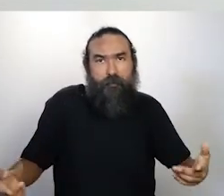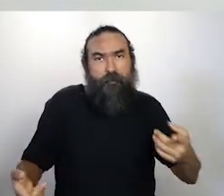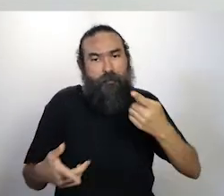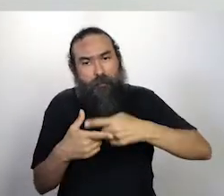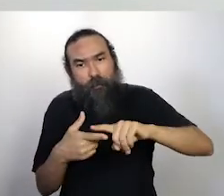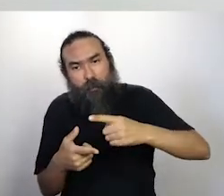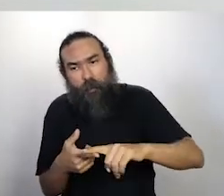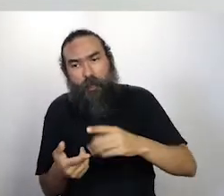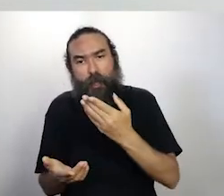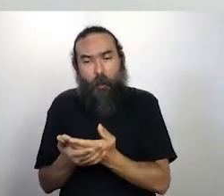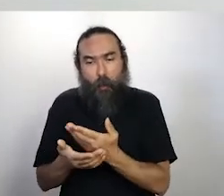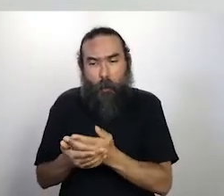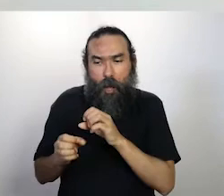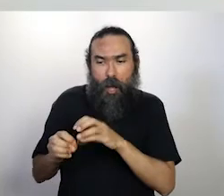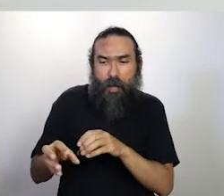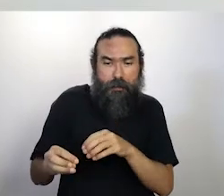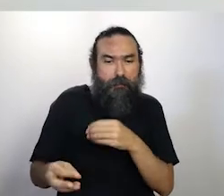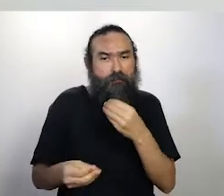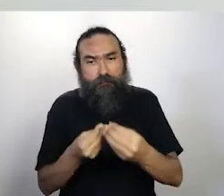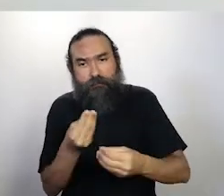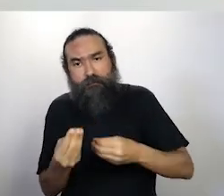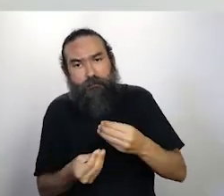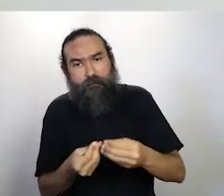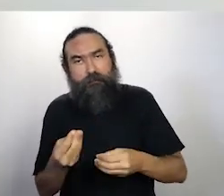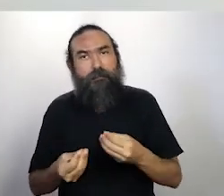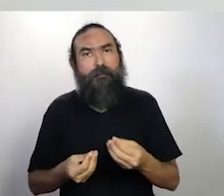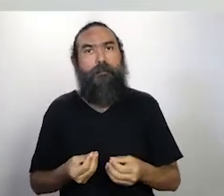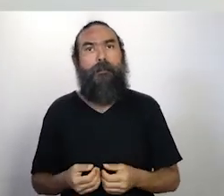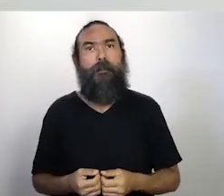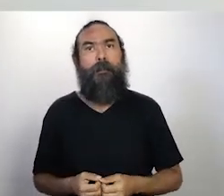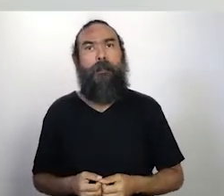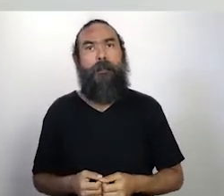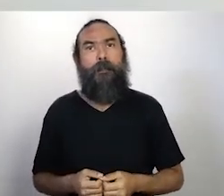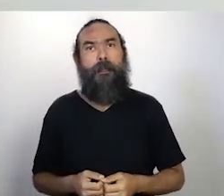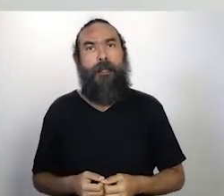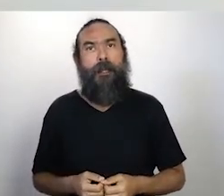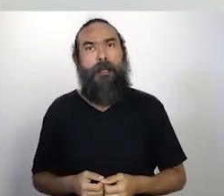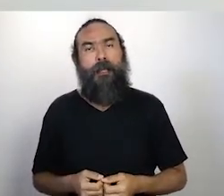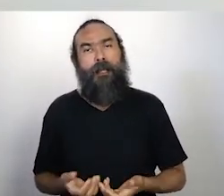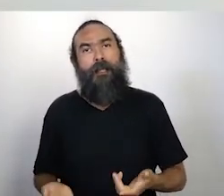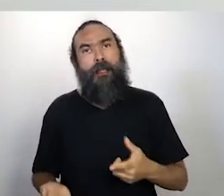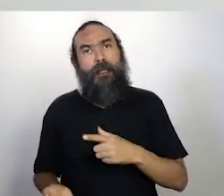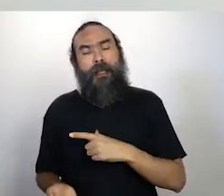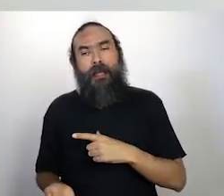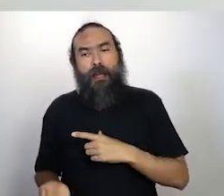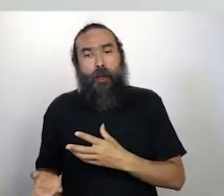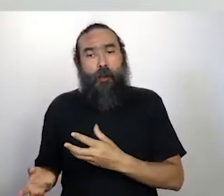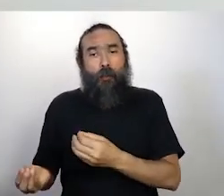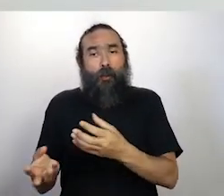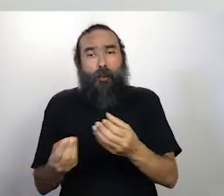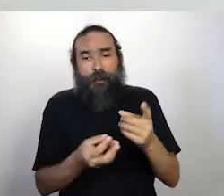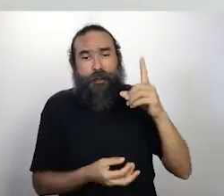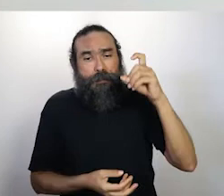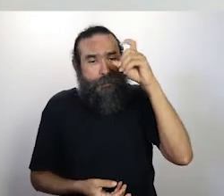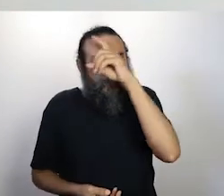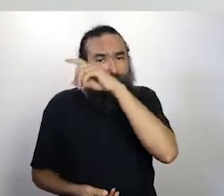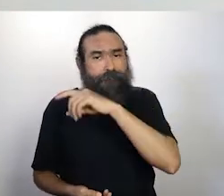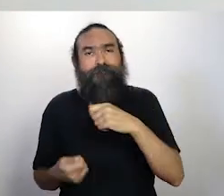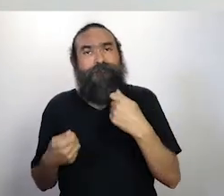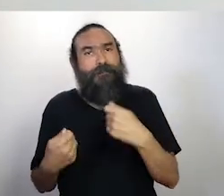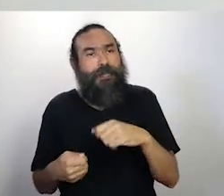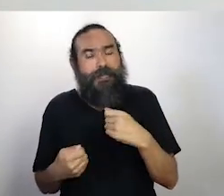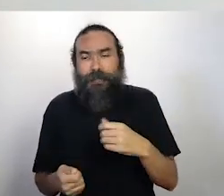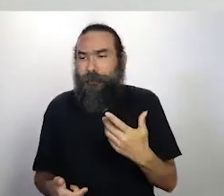colocar essas situações, né, referente à educação. E são muitos desafios que eles vêm enfrentando dentro